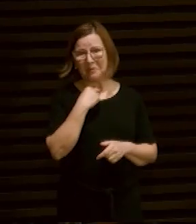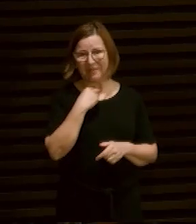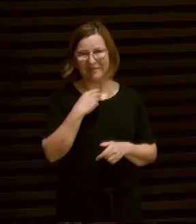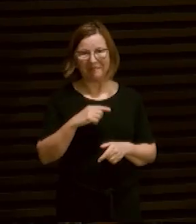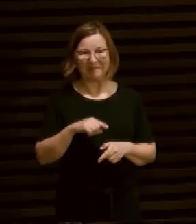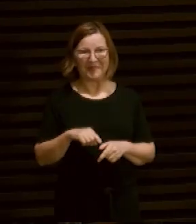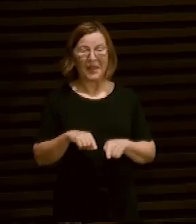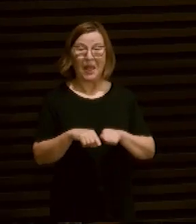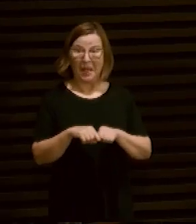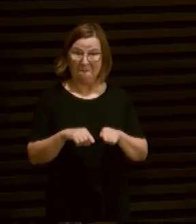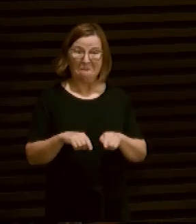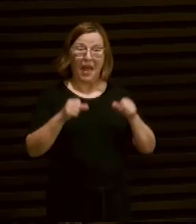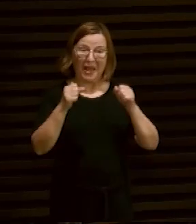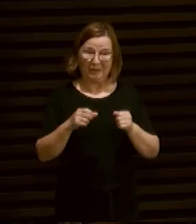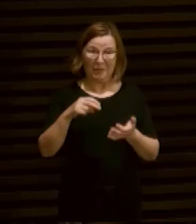posso.